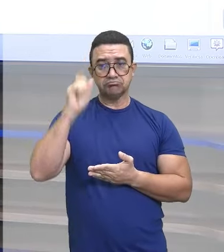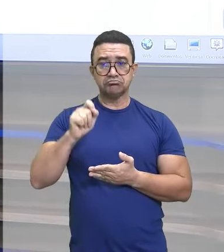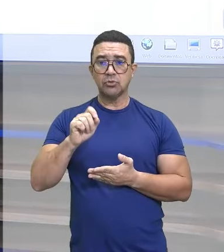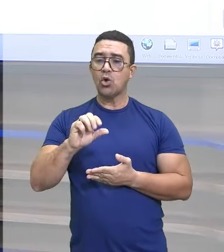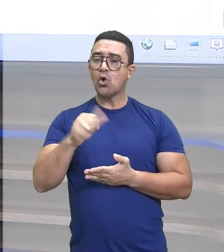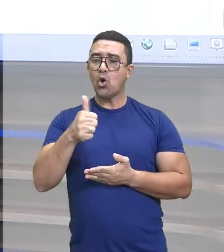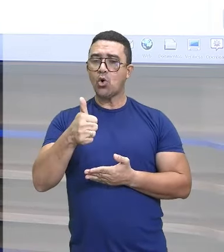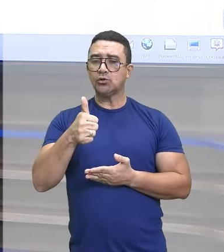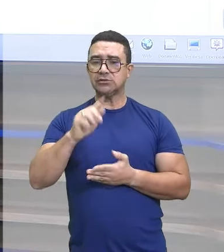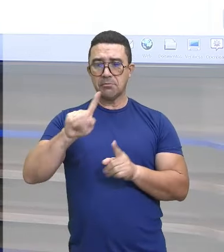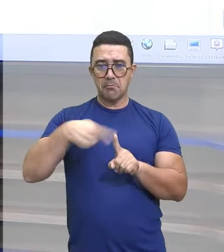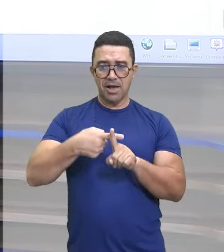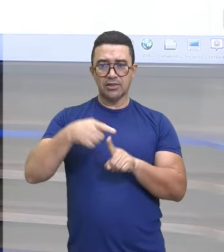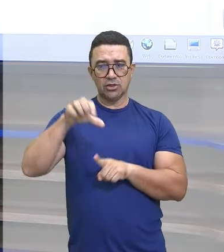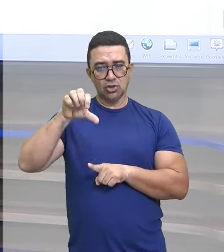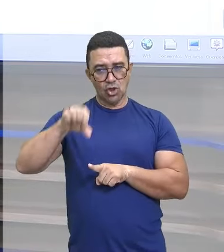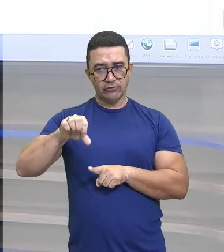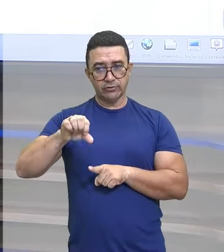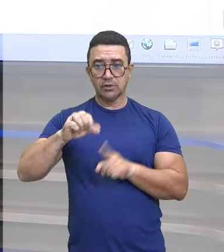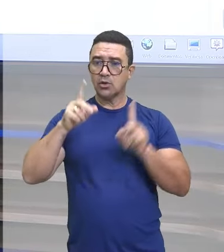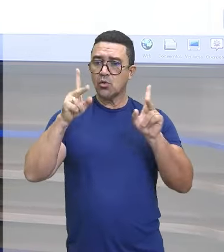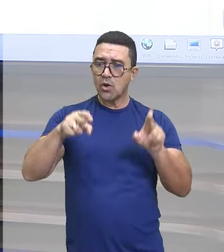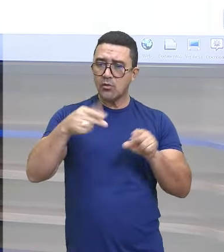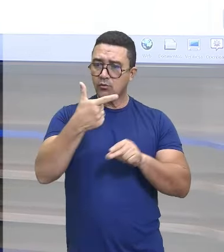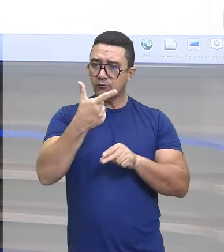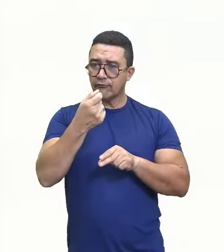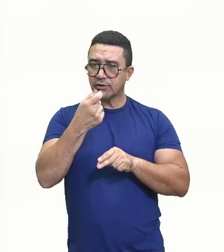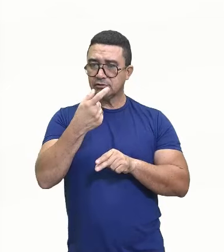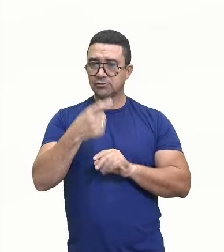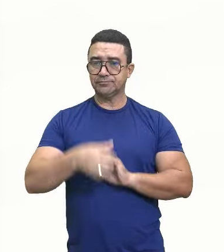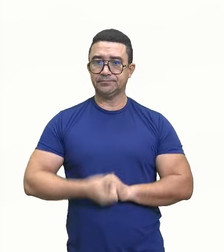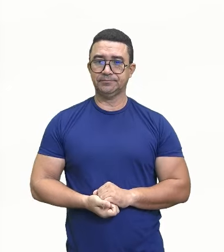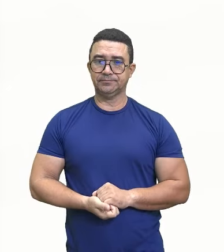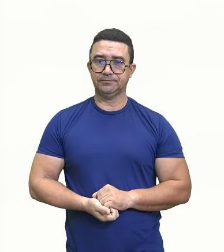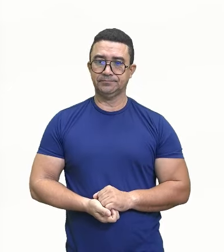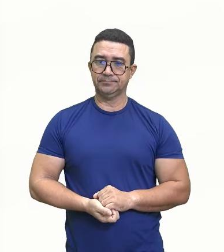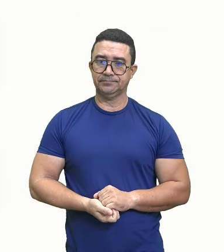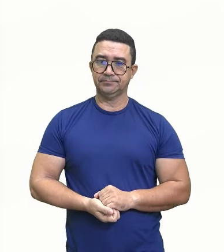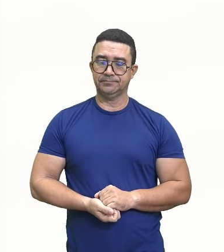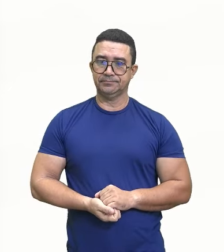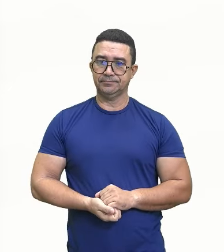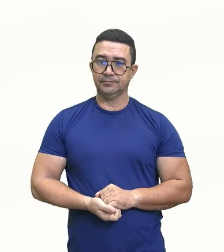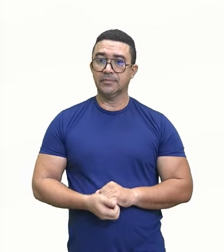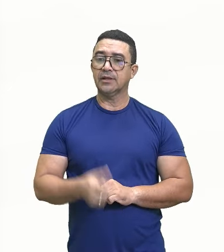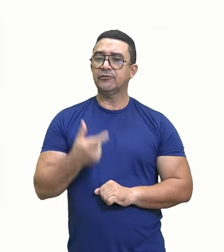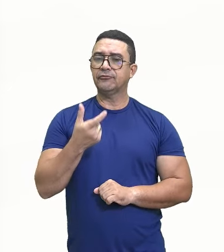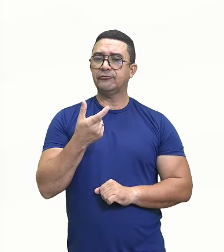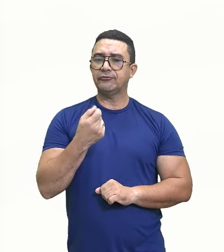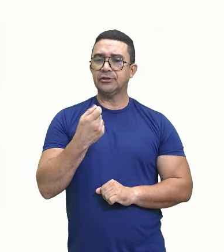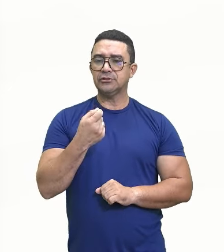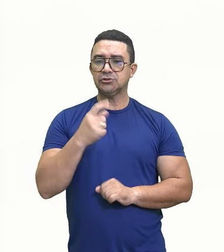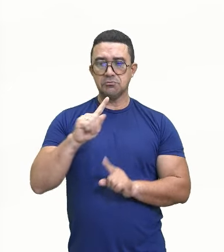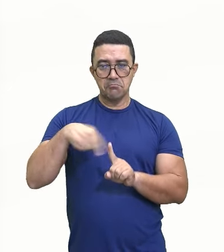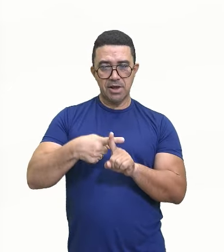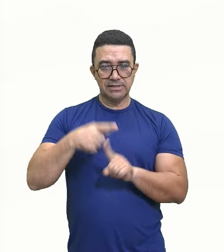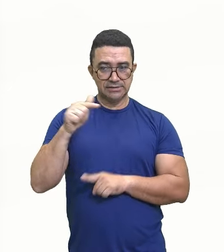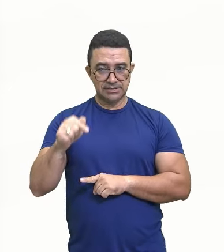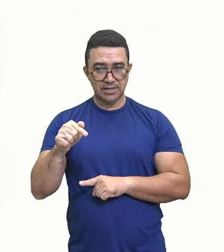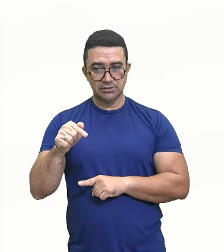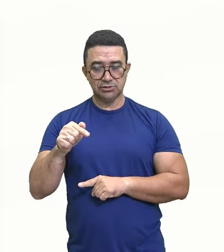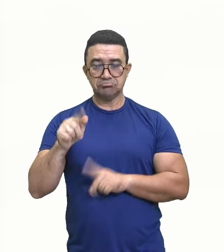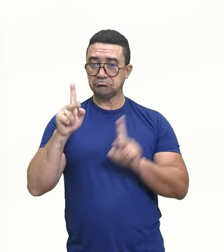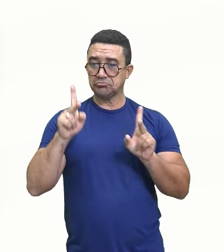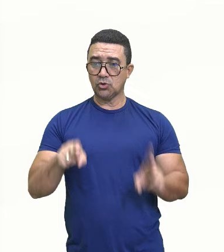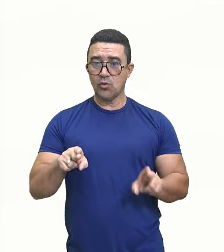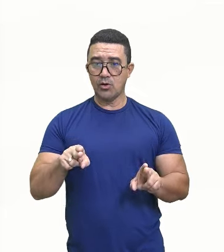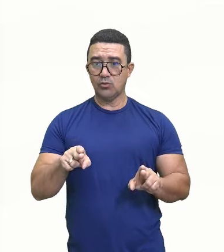mais 9 é igual a 20, ok? Então, vamos conferir na nossa cartela. E 20 mais 7... vai